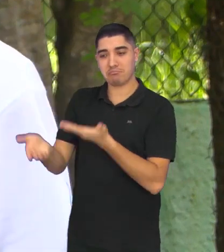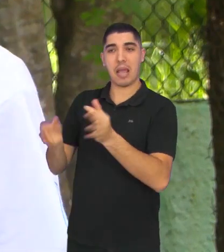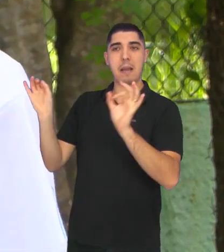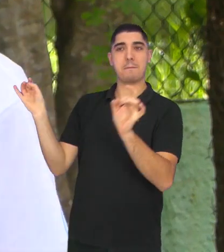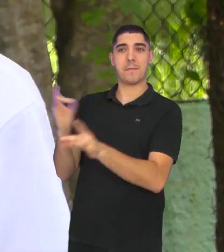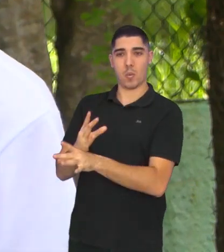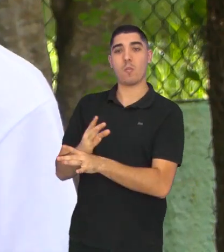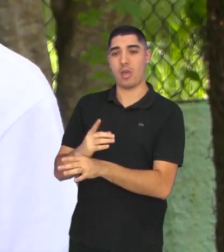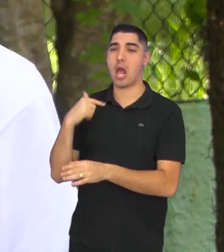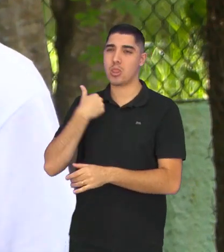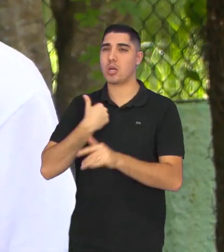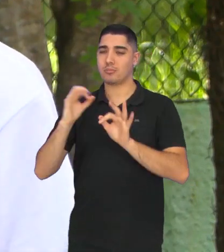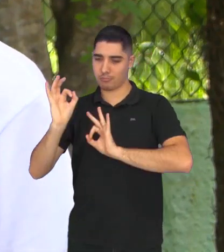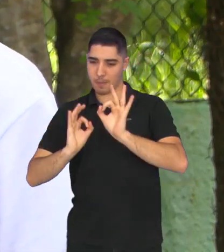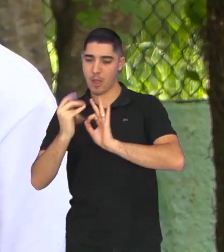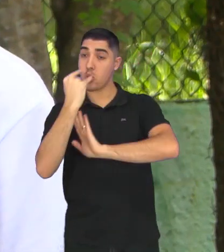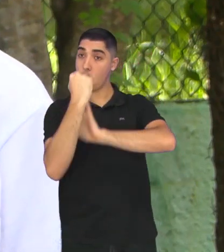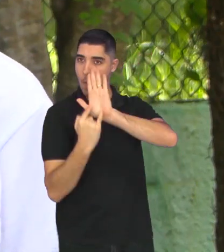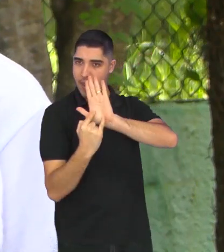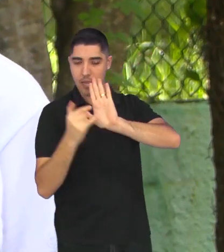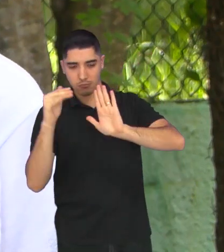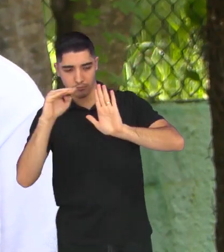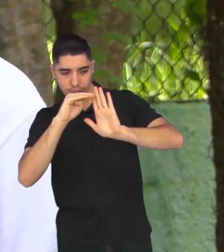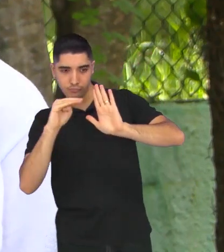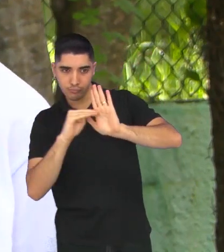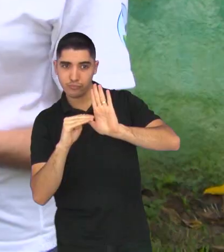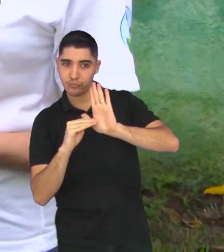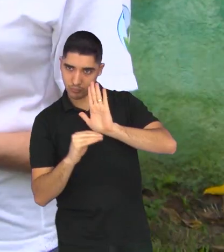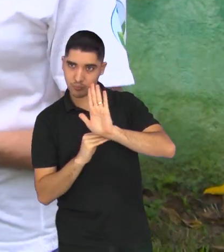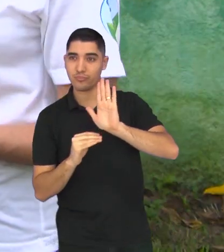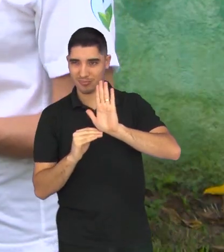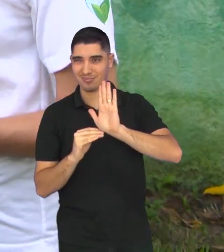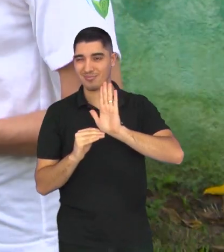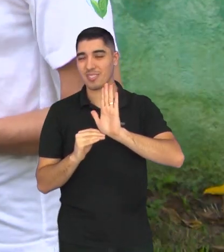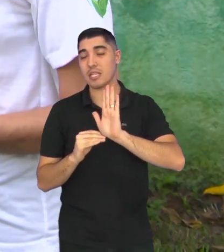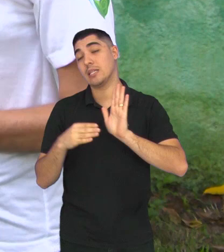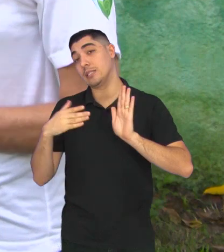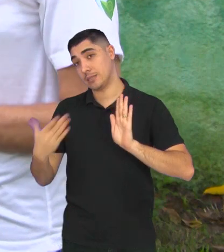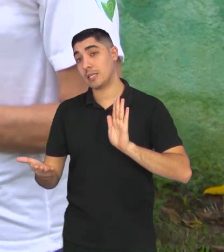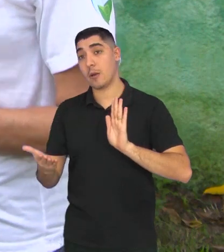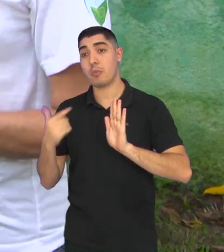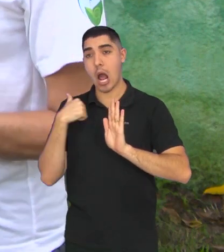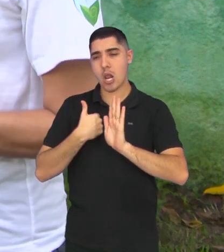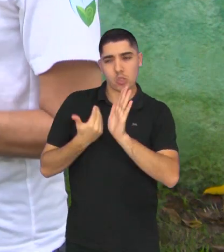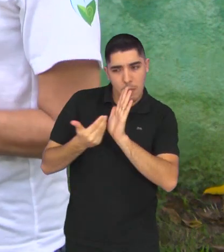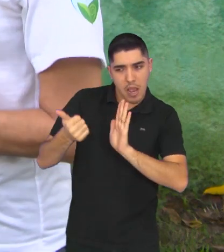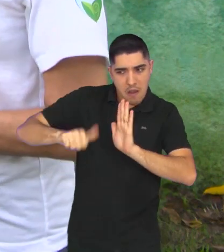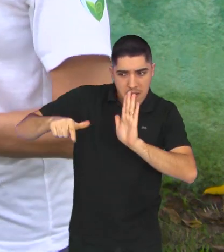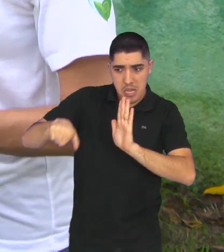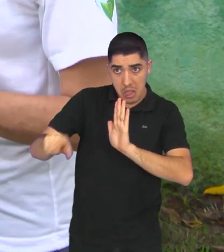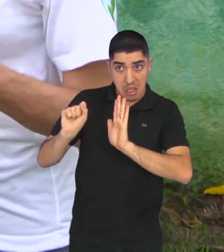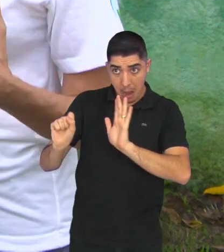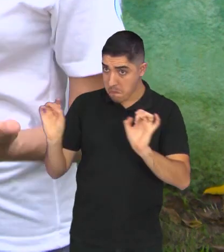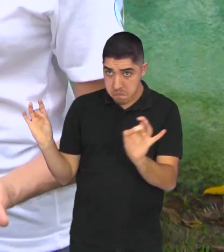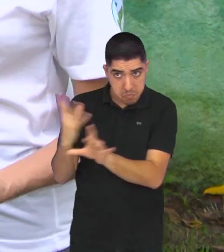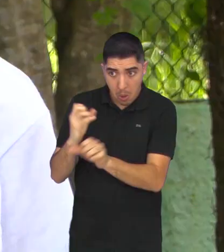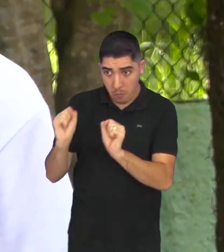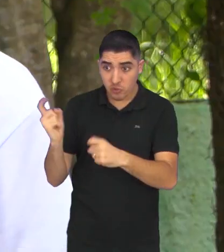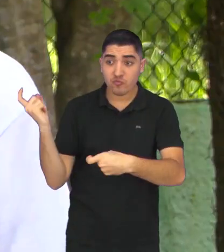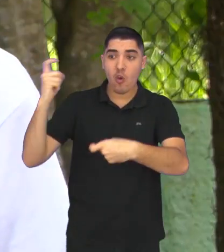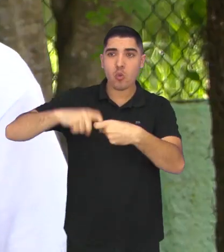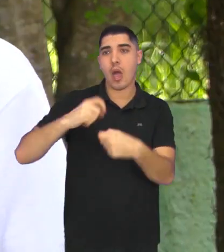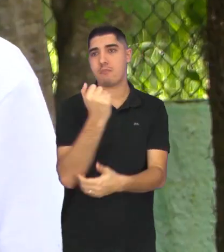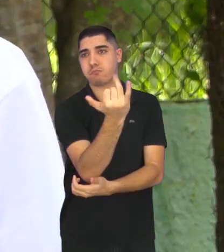faz um etograma, né, que é o comportamento dele, nessas fases que eu citei, e aí a gente avalia se ele está bom para